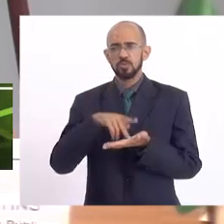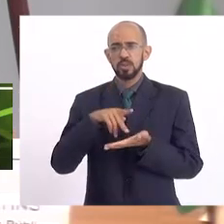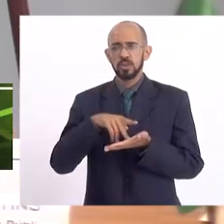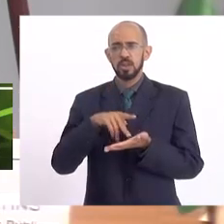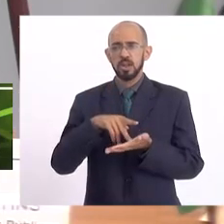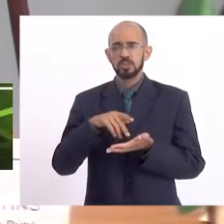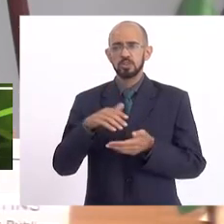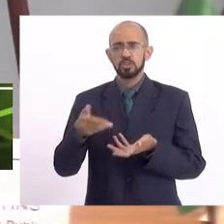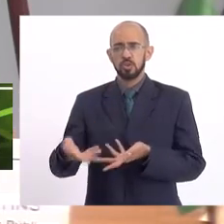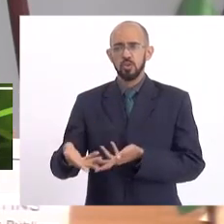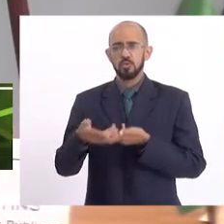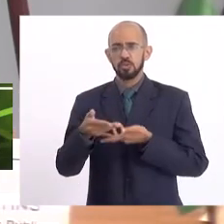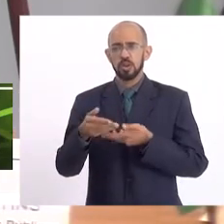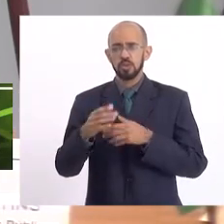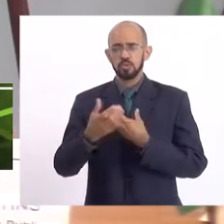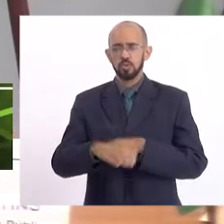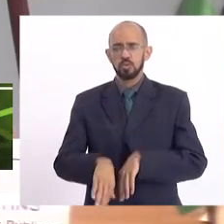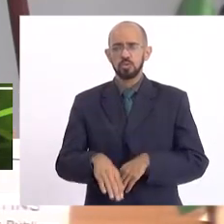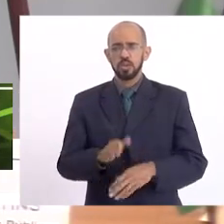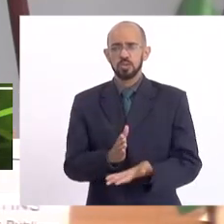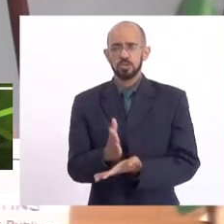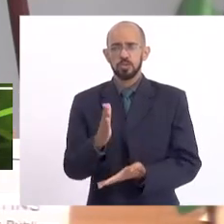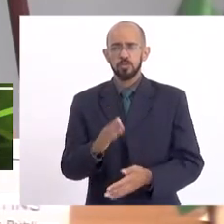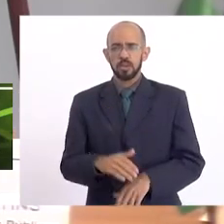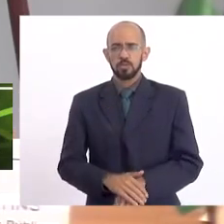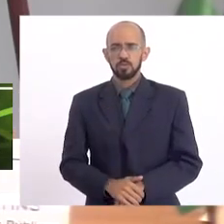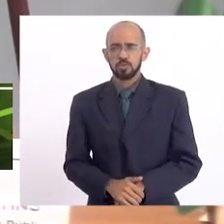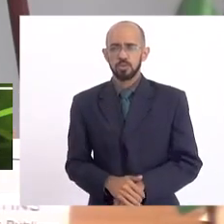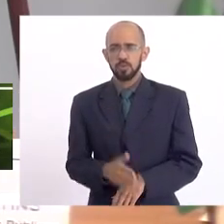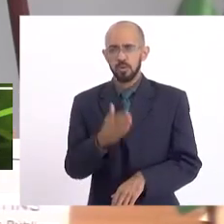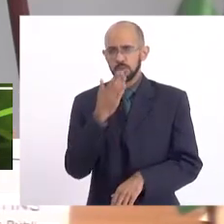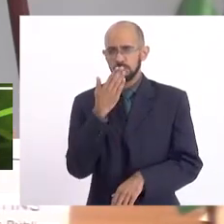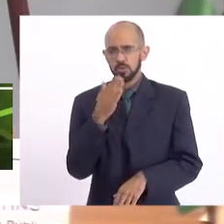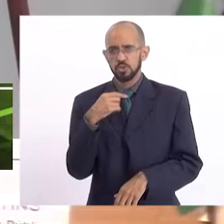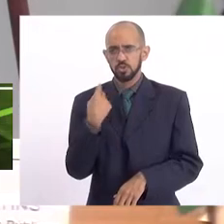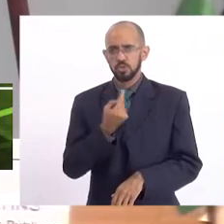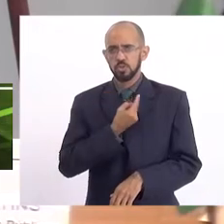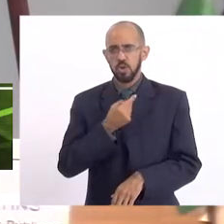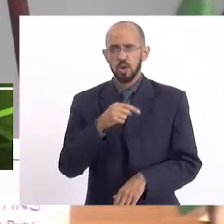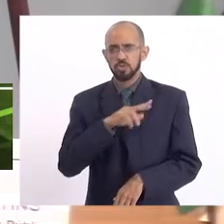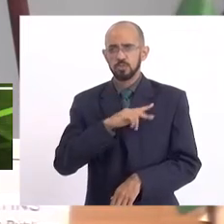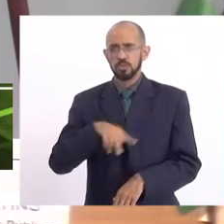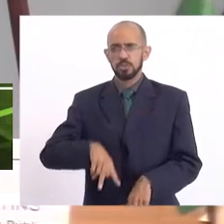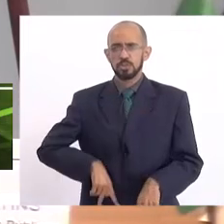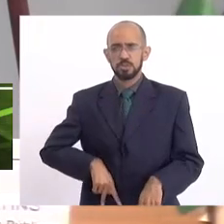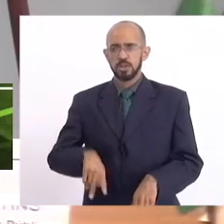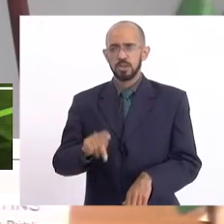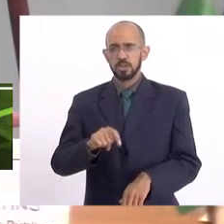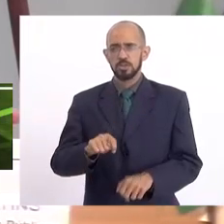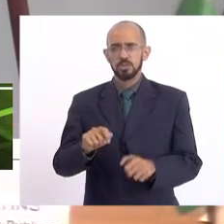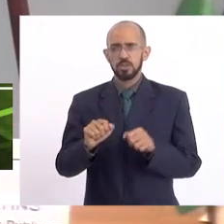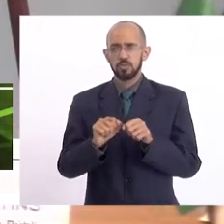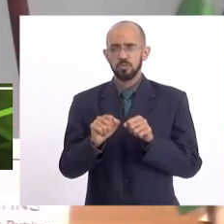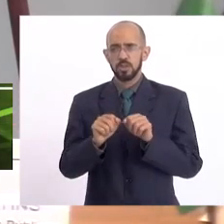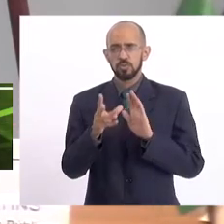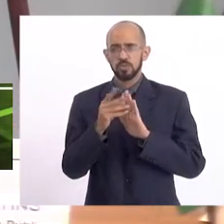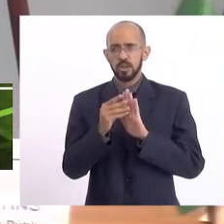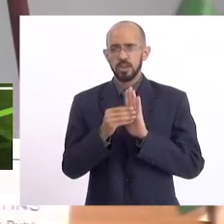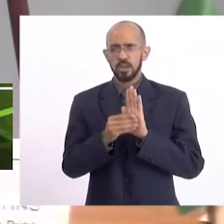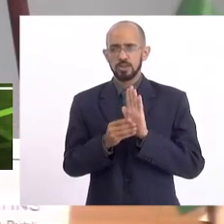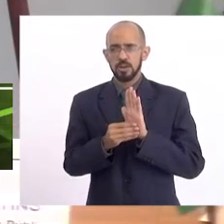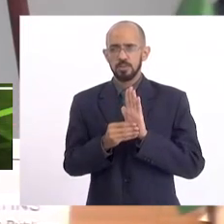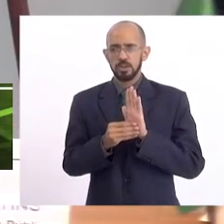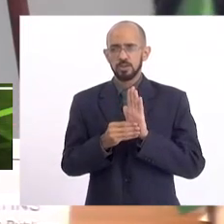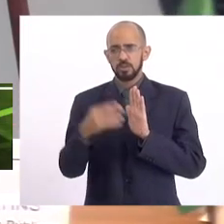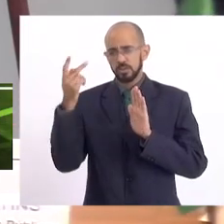esse concursado. Vou pedir até ao nosso presidente, Rodrigo Amorim, que fez essa semana aqui um cadastramento